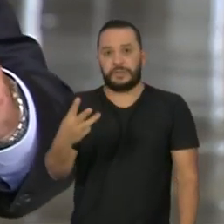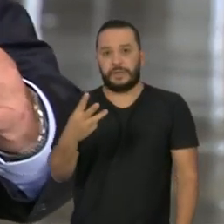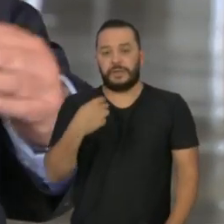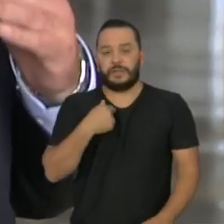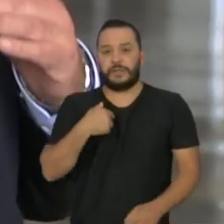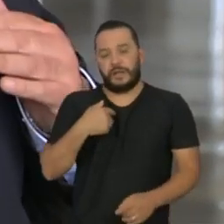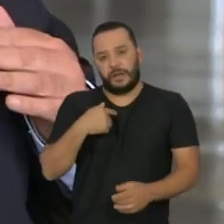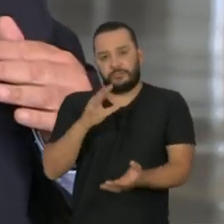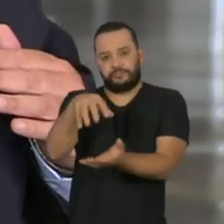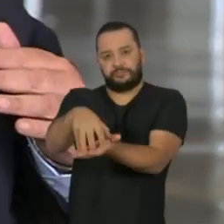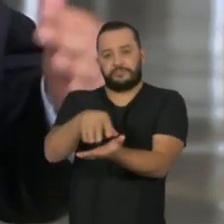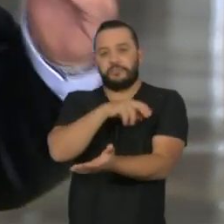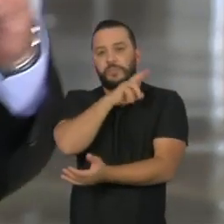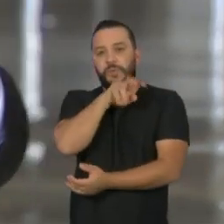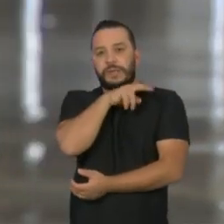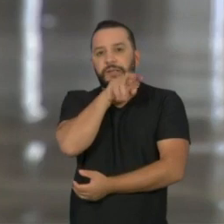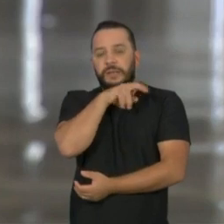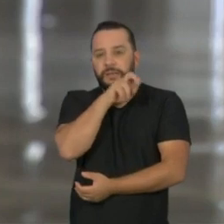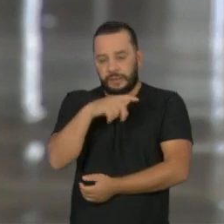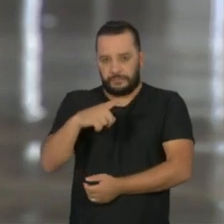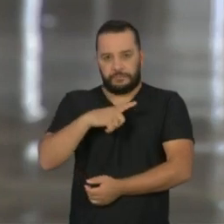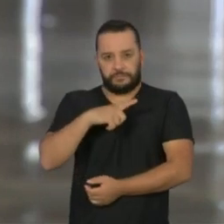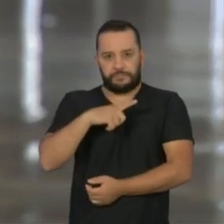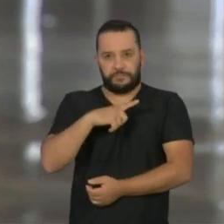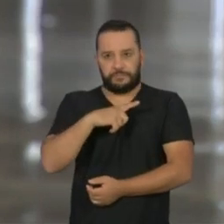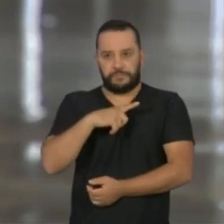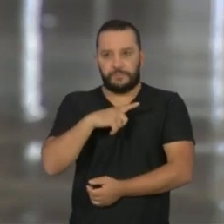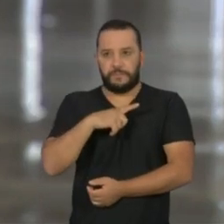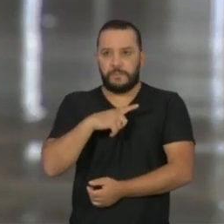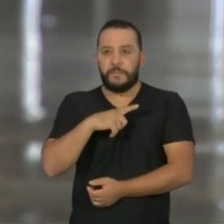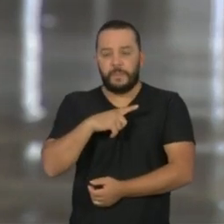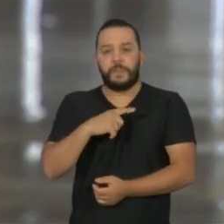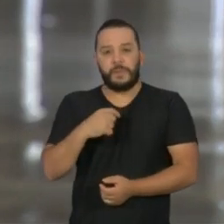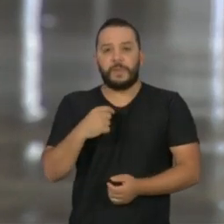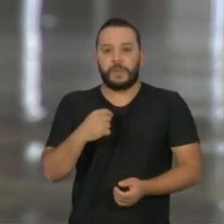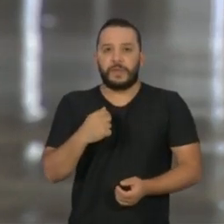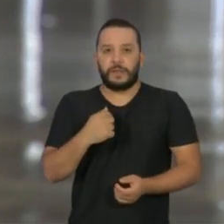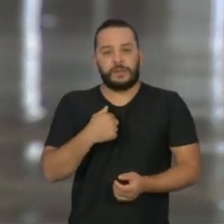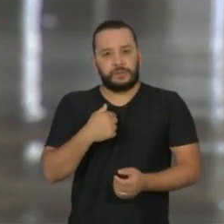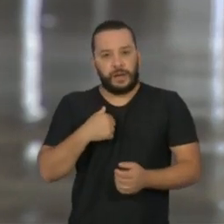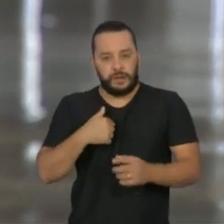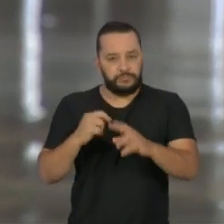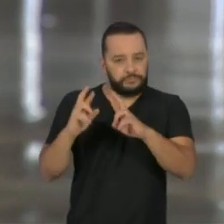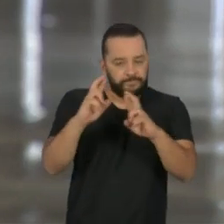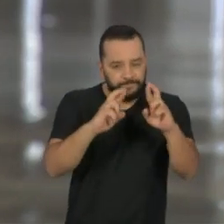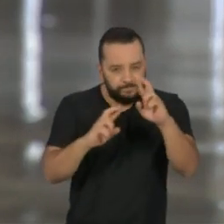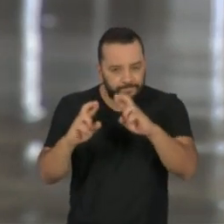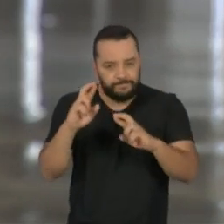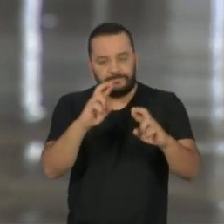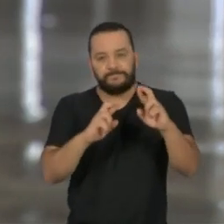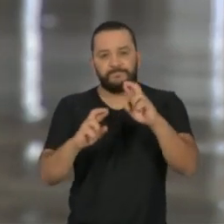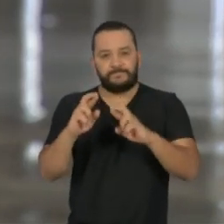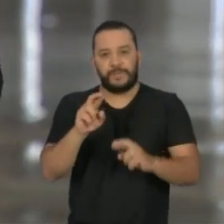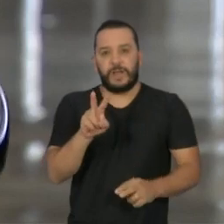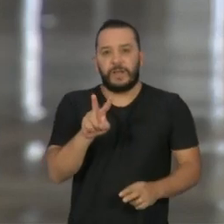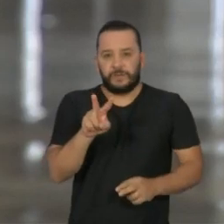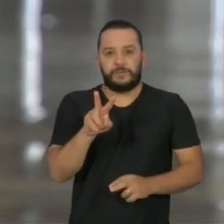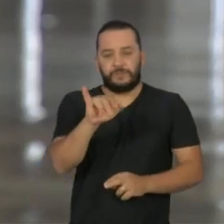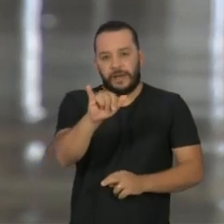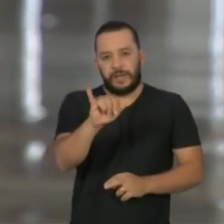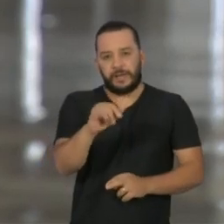reforça para nós, junto ao sistema de diagnóstico, e